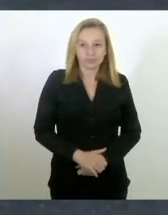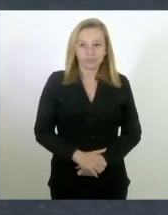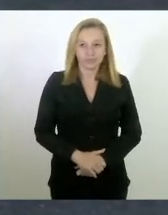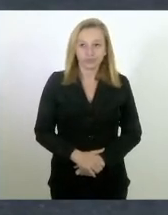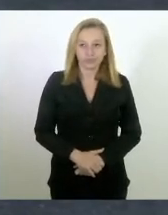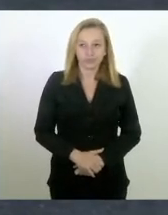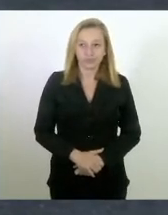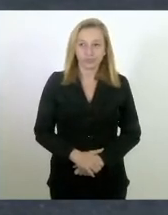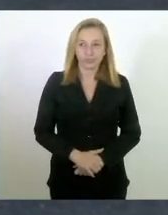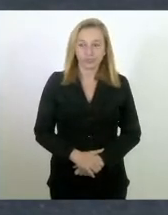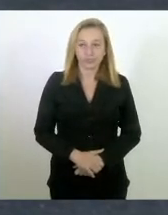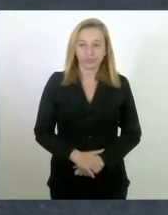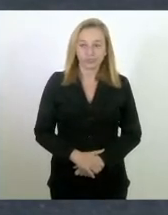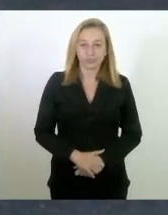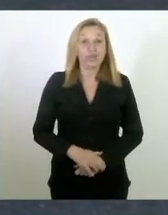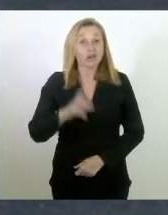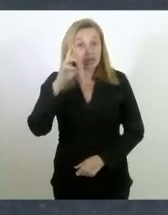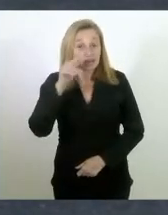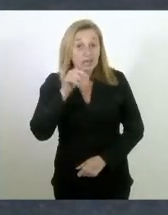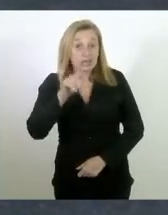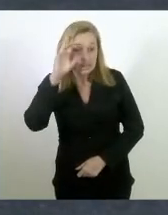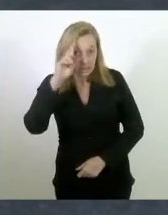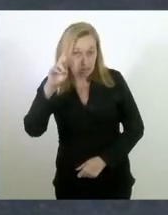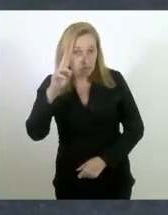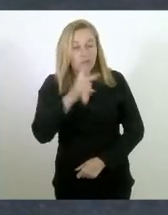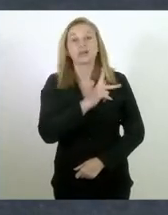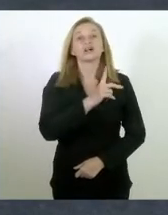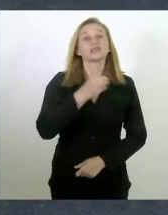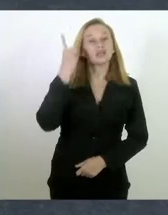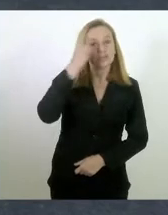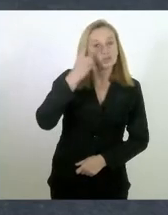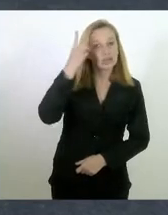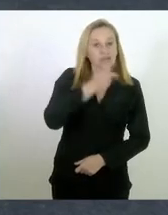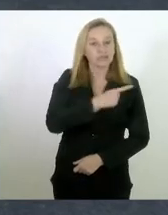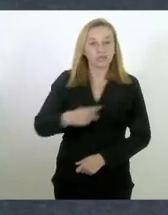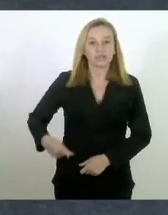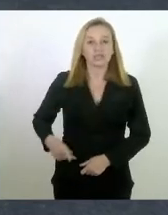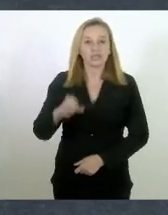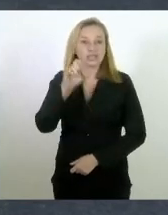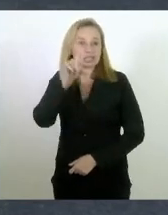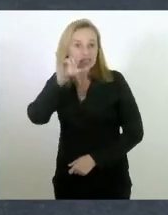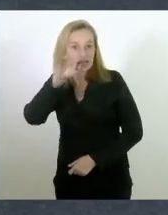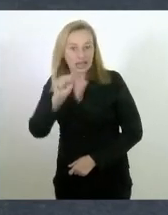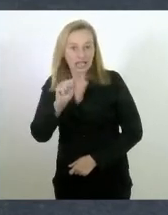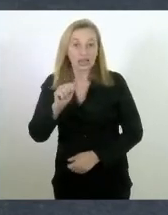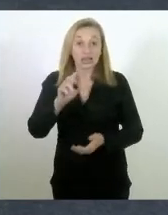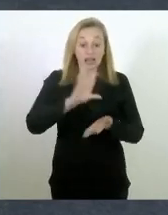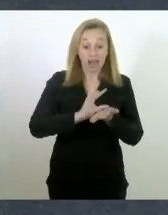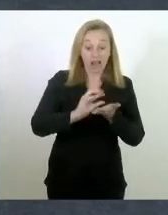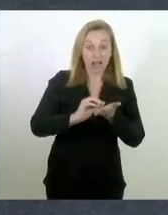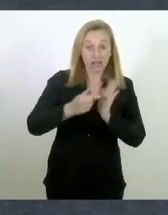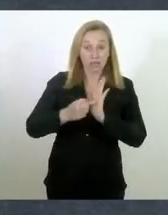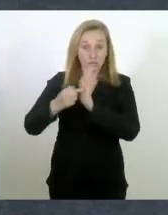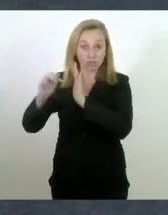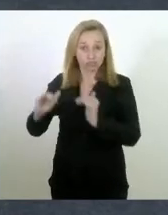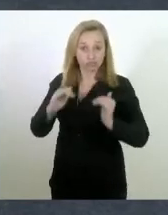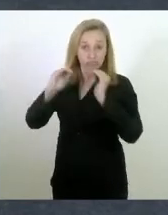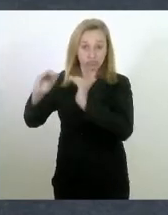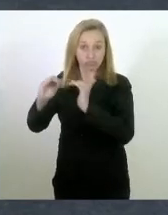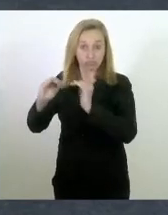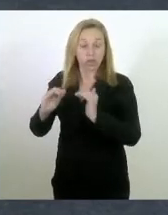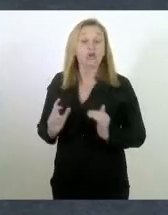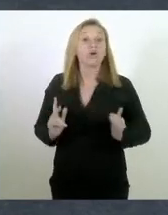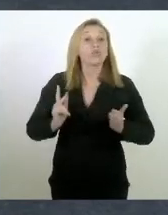E aí senhora deputada Presidente senhora Jordão a água reflete com exatidão